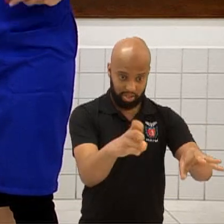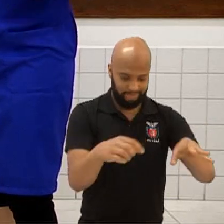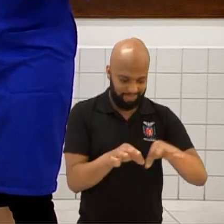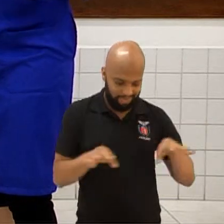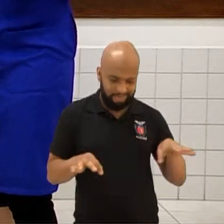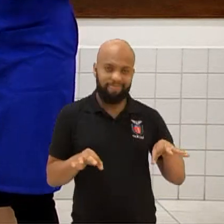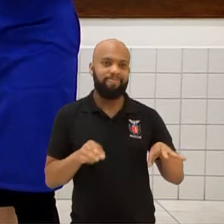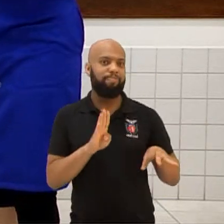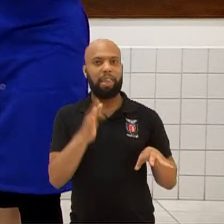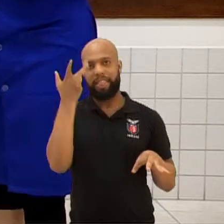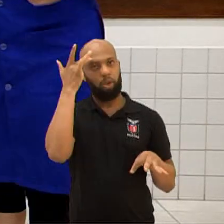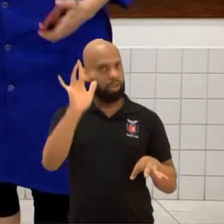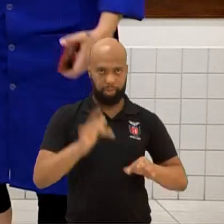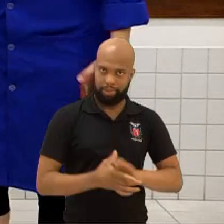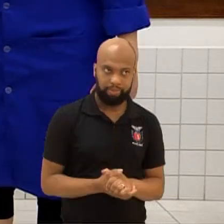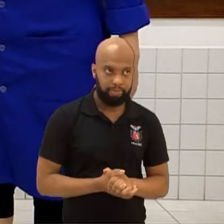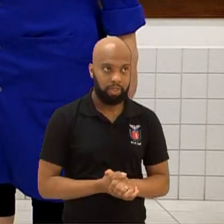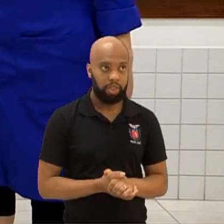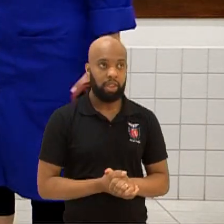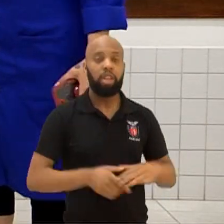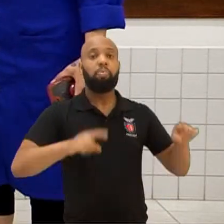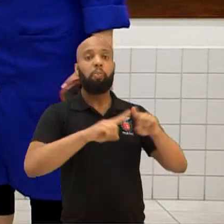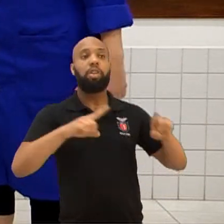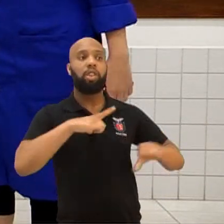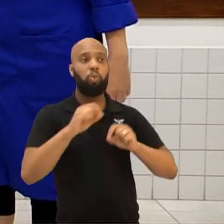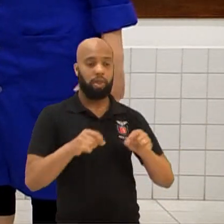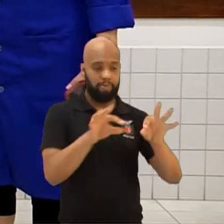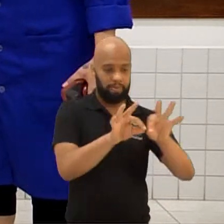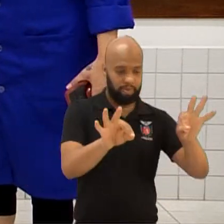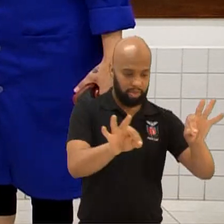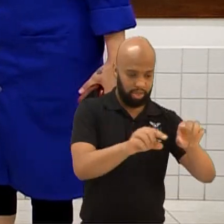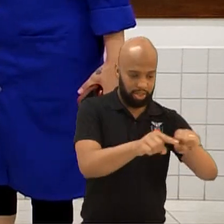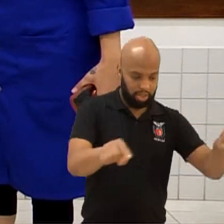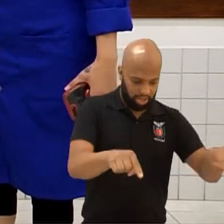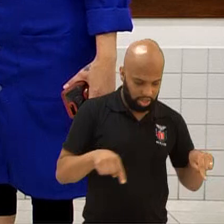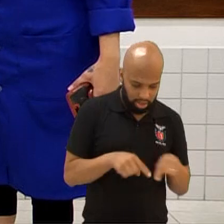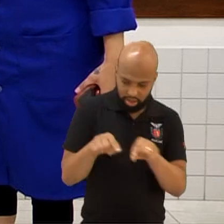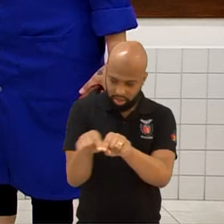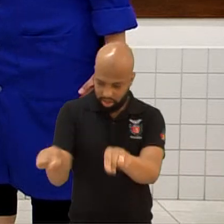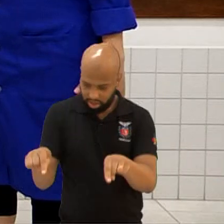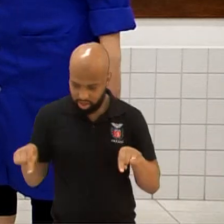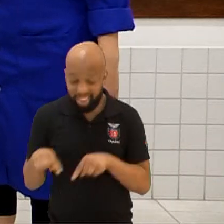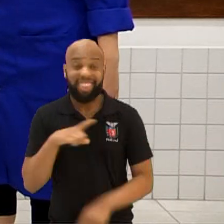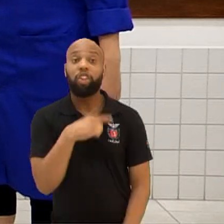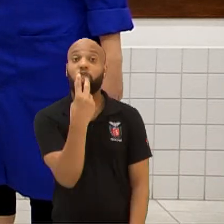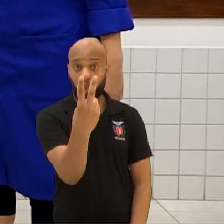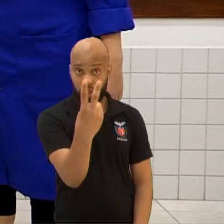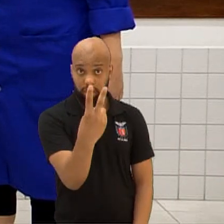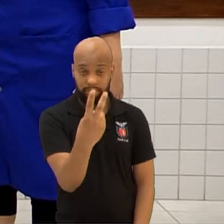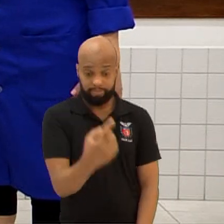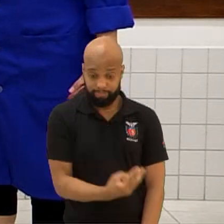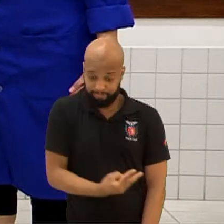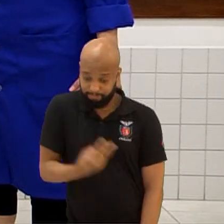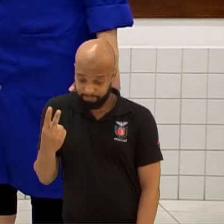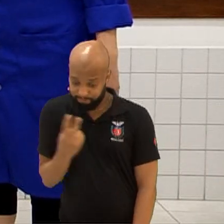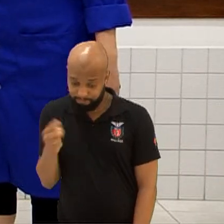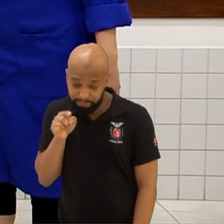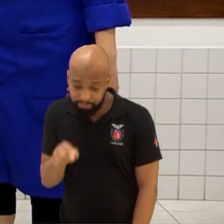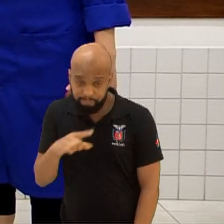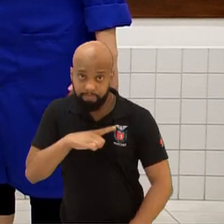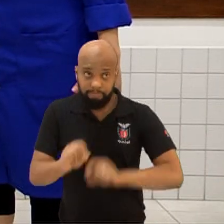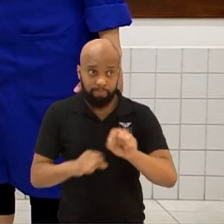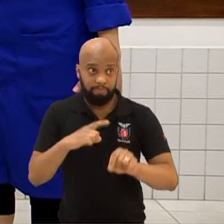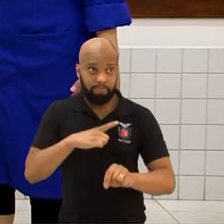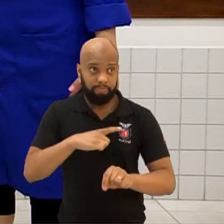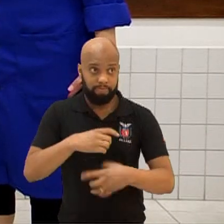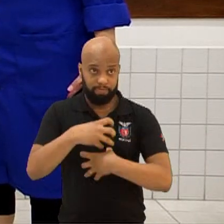frente para a rua B, né? Mas esses terrenos estão do ladinho do outro aqui, ó, Sueli, tá vendo? E olha só, o segundo terreno aqui, ele tem